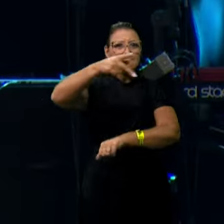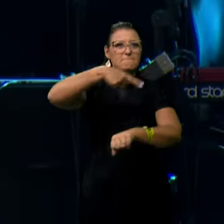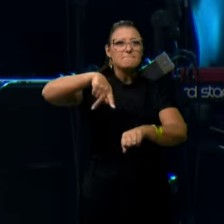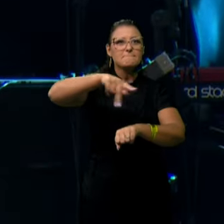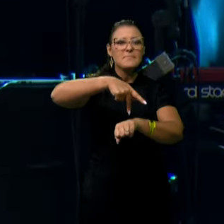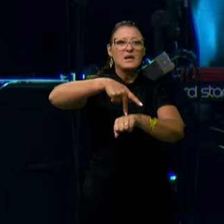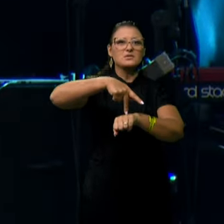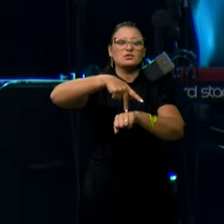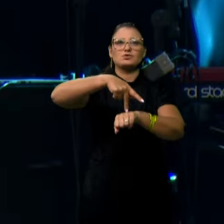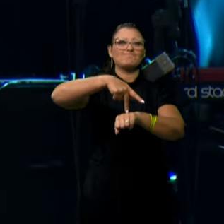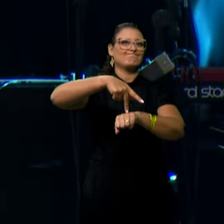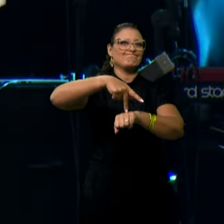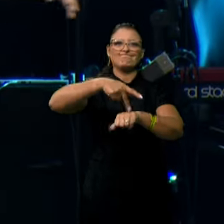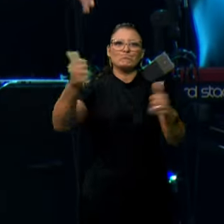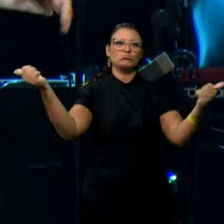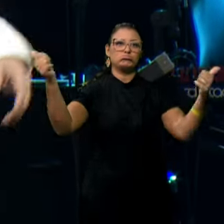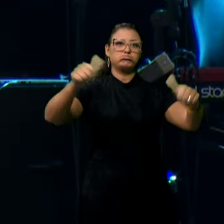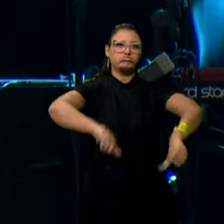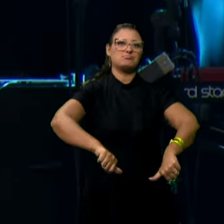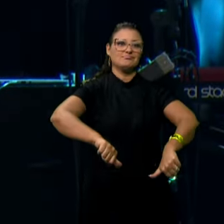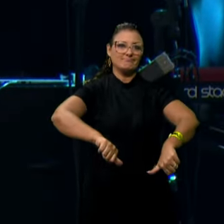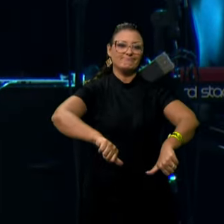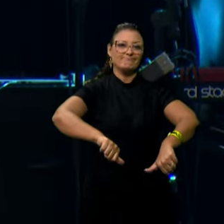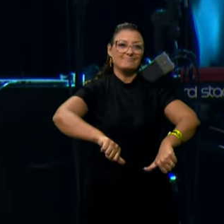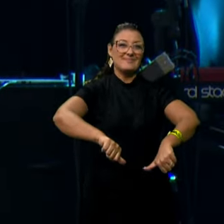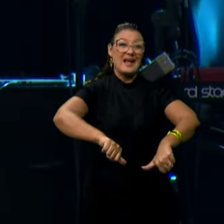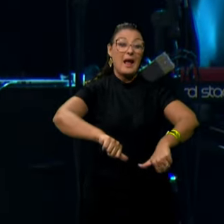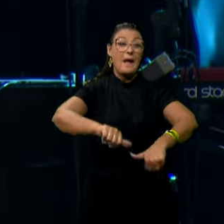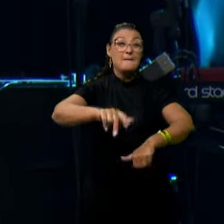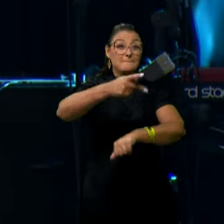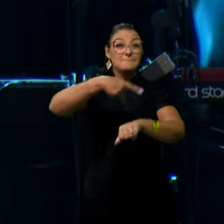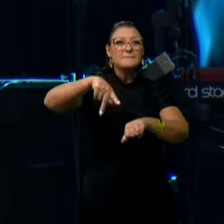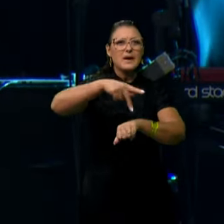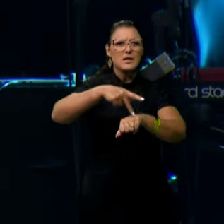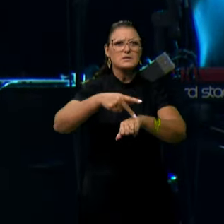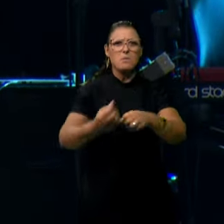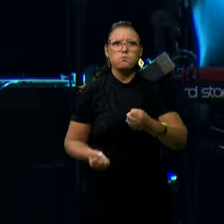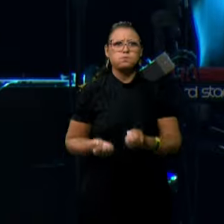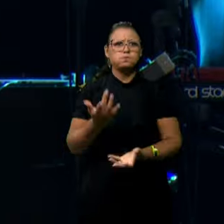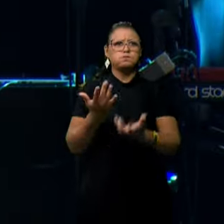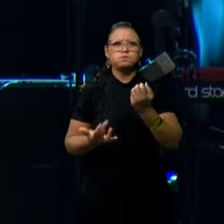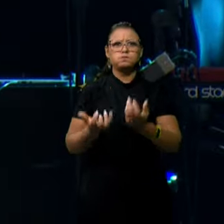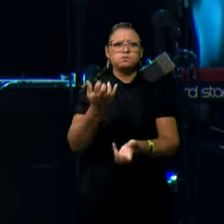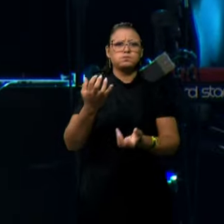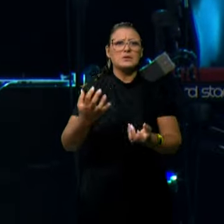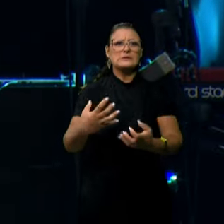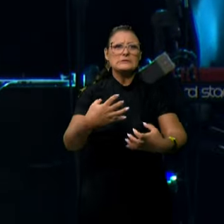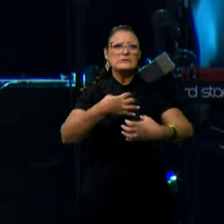entendendo ou não países que tinham uma grande chama está se esfriando e outros sintomas